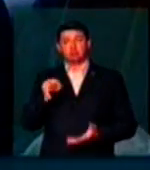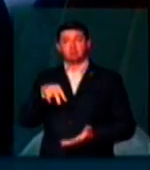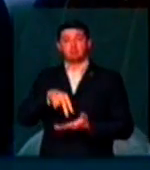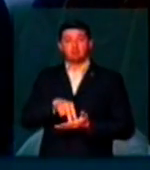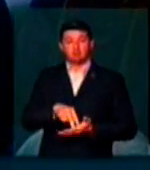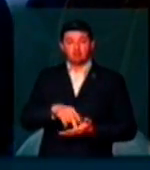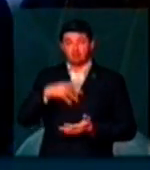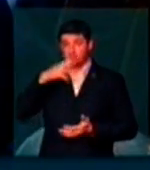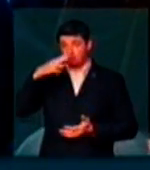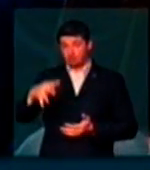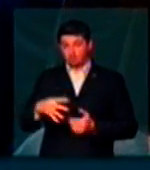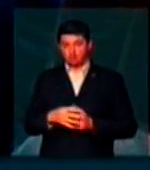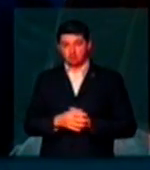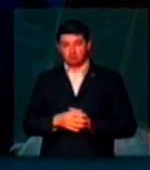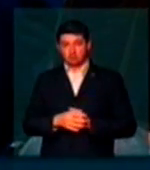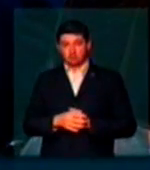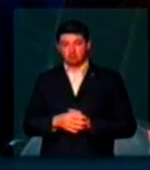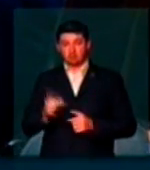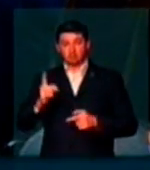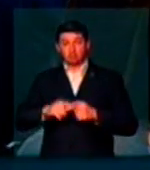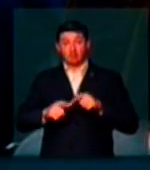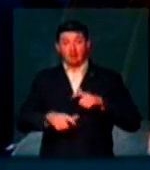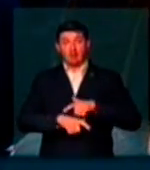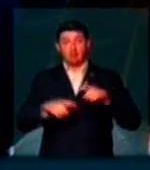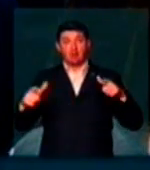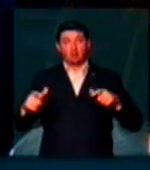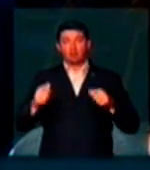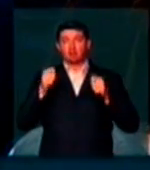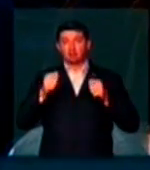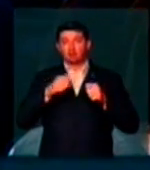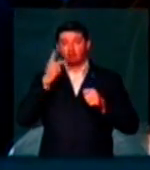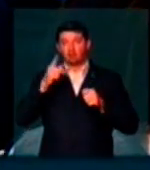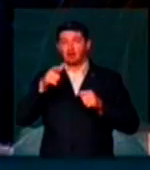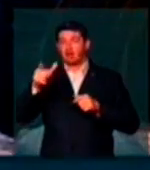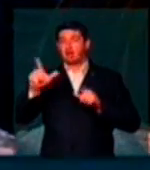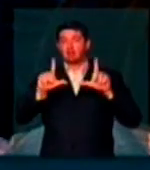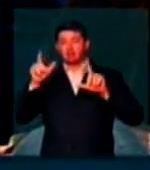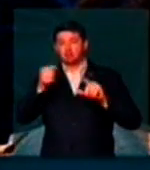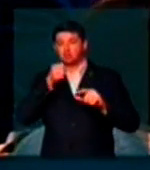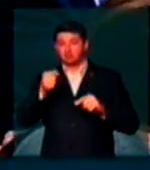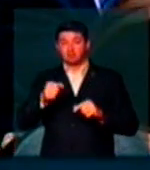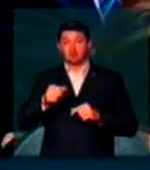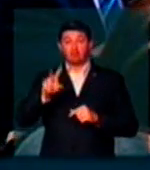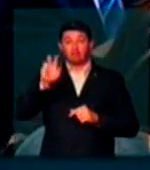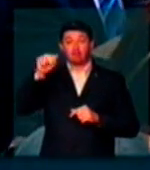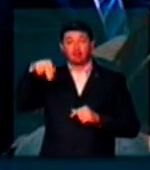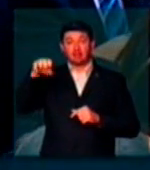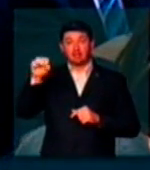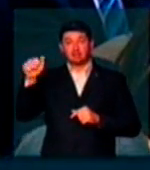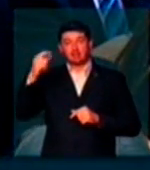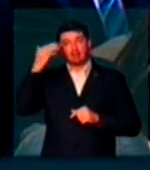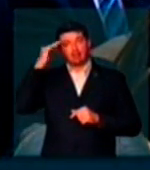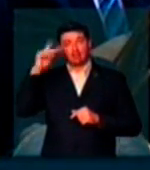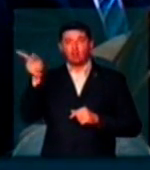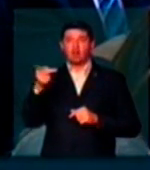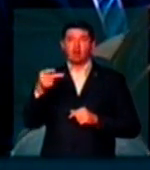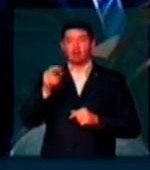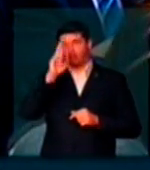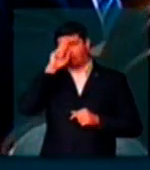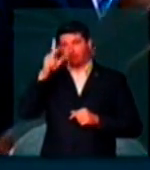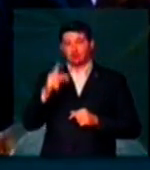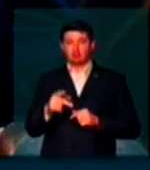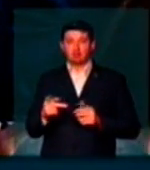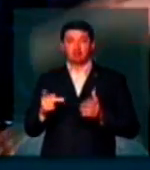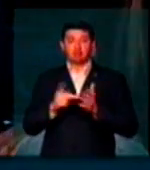e fez uma denúncia. Quando a maioria tentou dizer à imprensa que a deputada havia entendido mal, que,